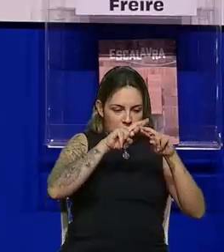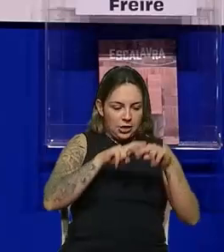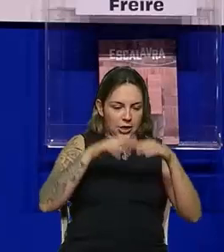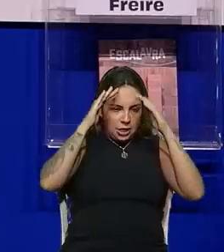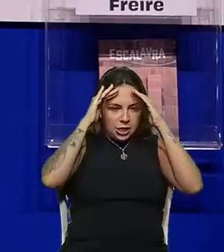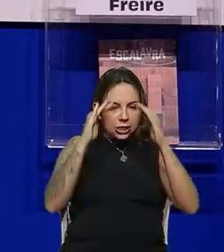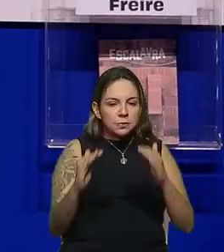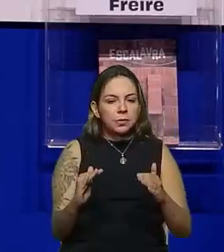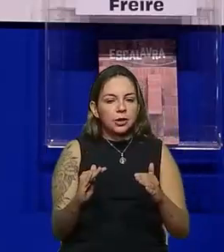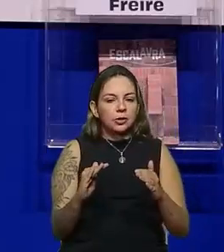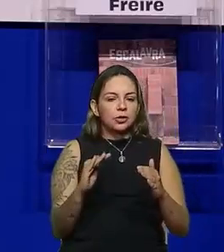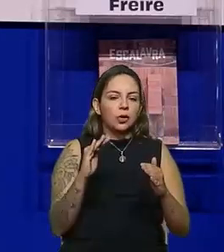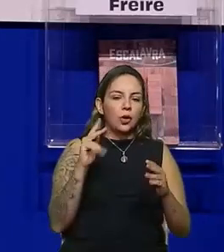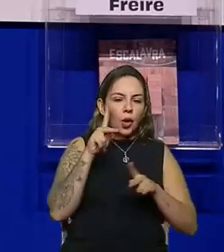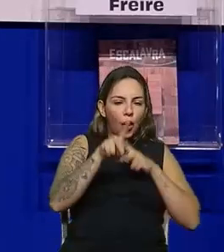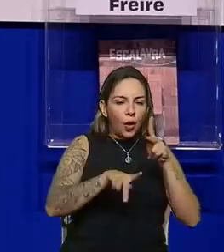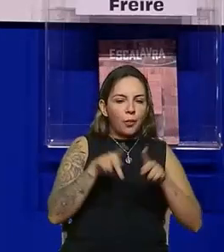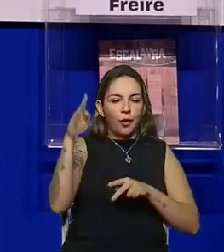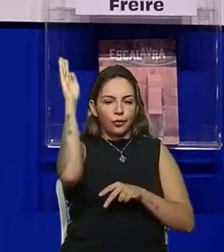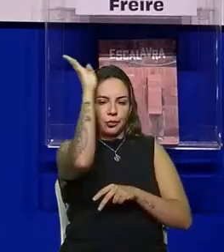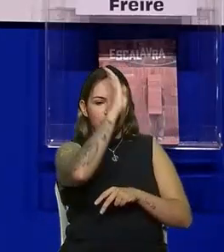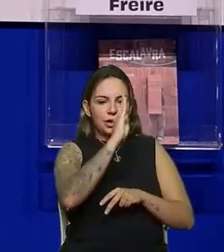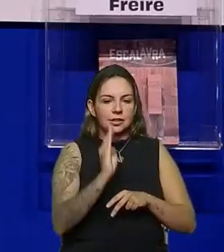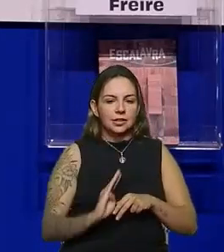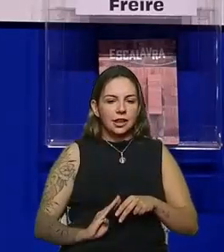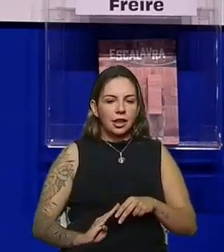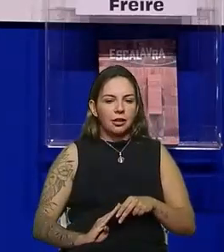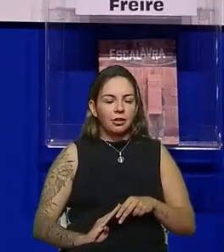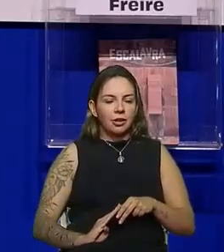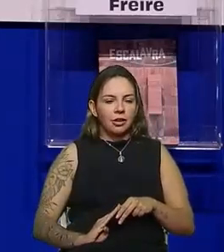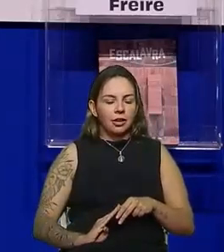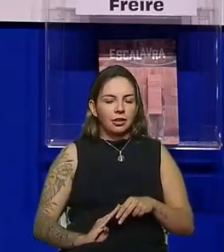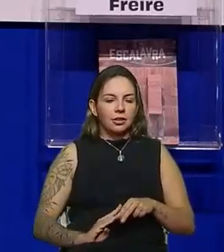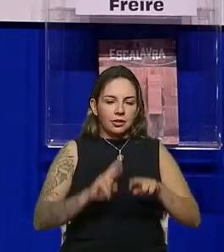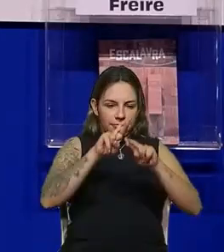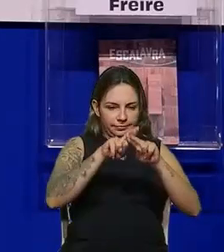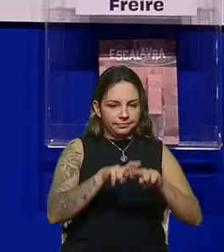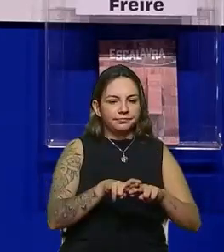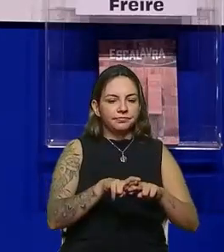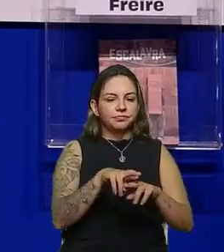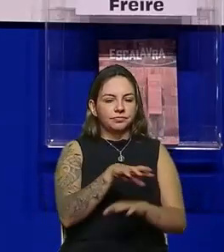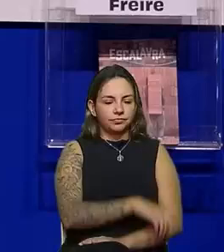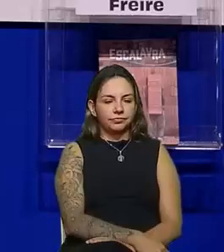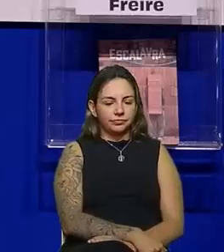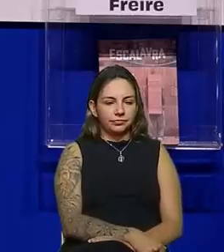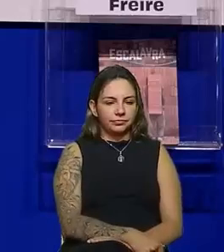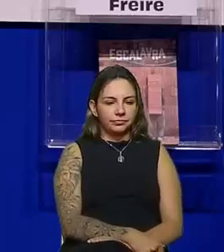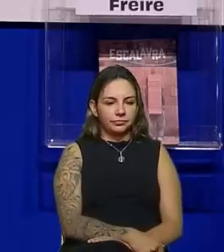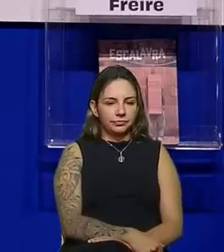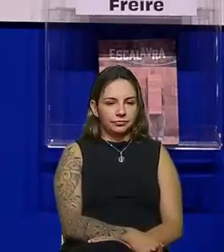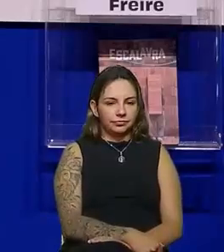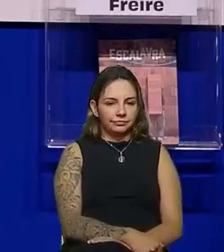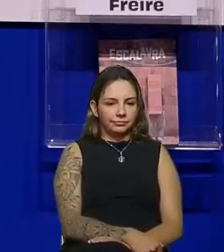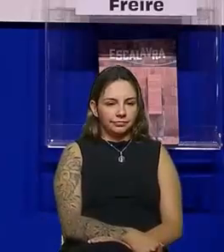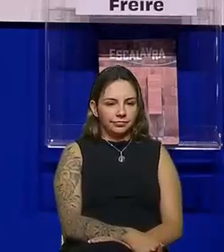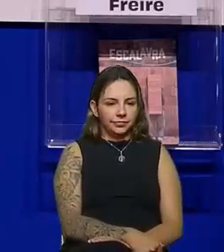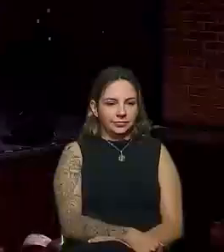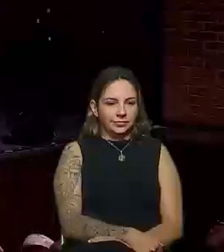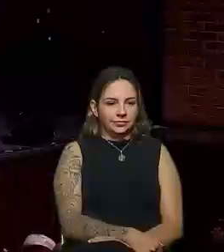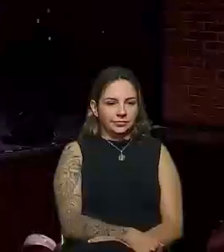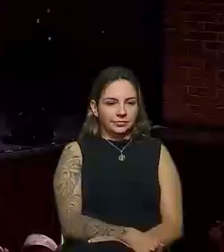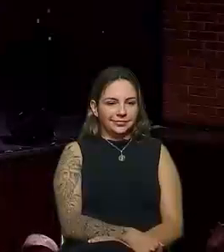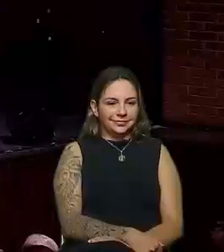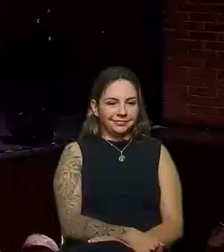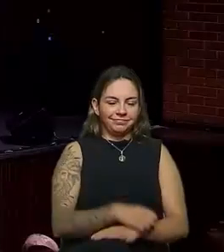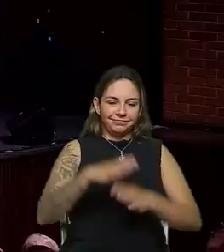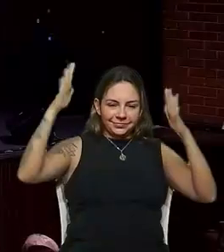brasileiro, engrandeceu a nossa literatura, chamado Carlos Drummond de Andrade. Valeu!